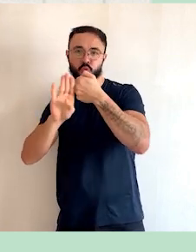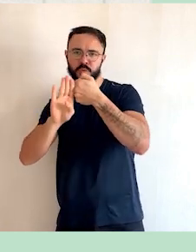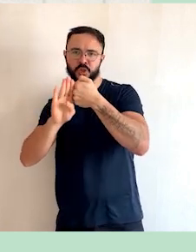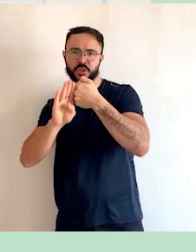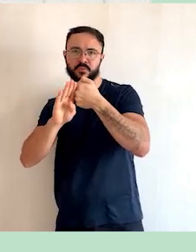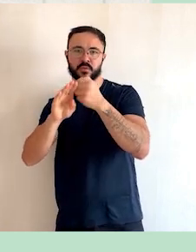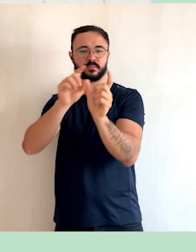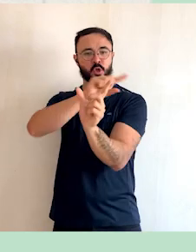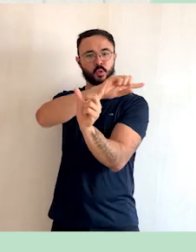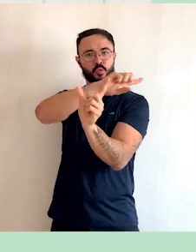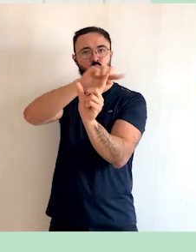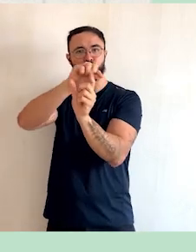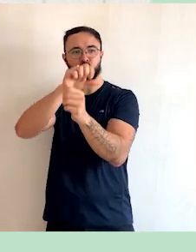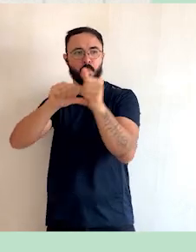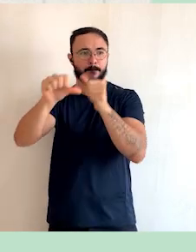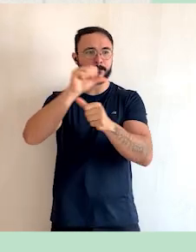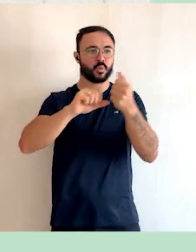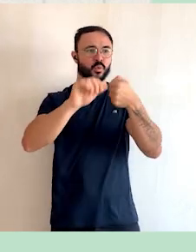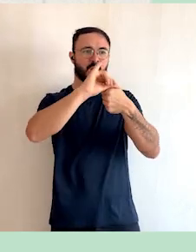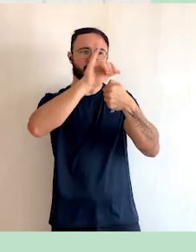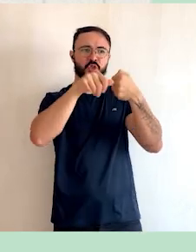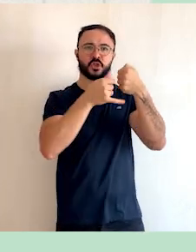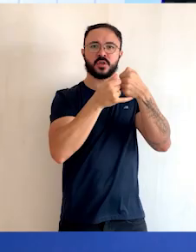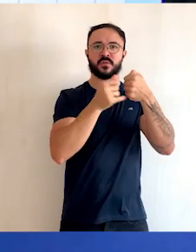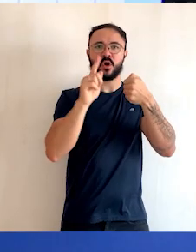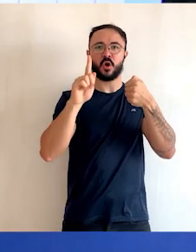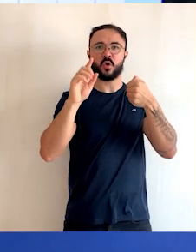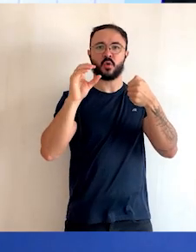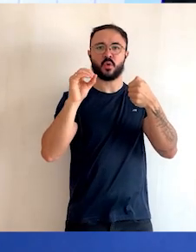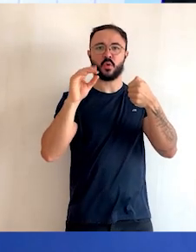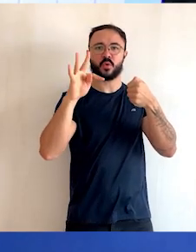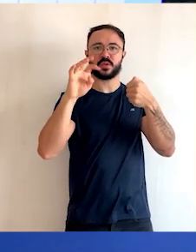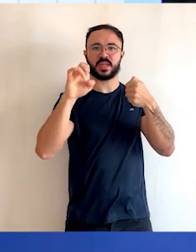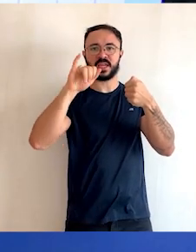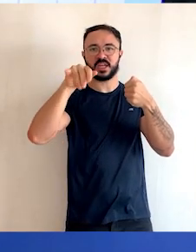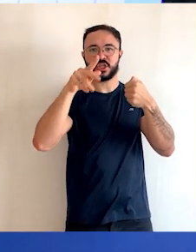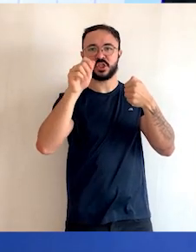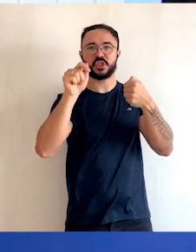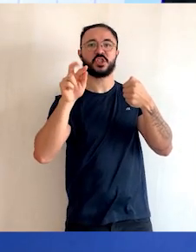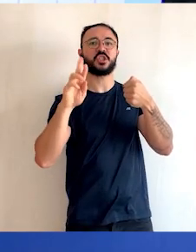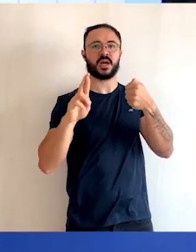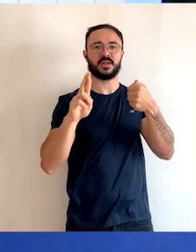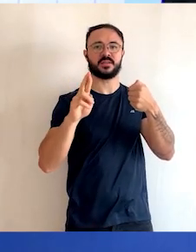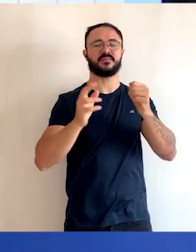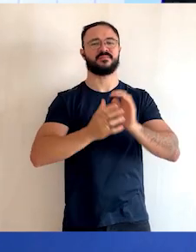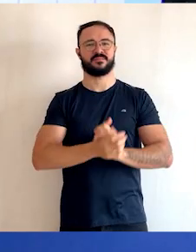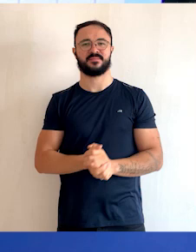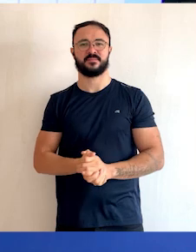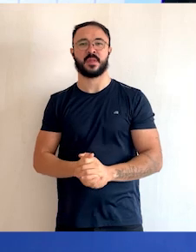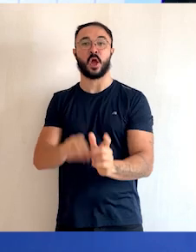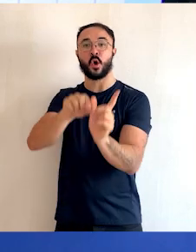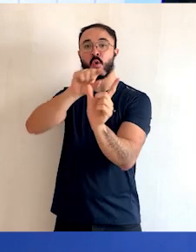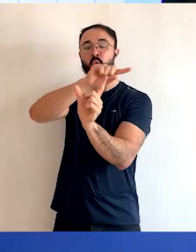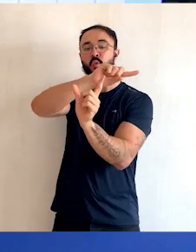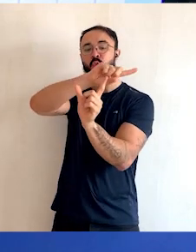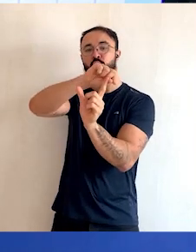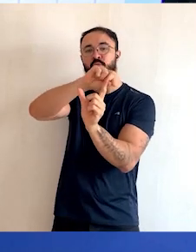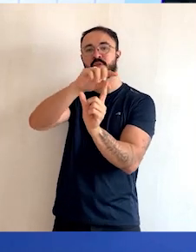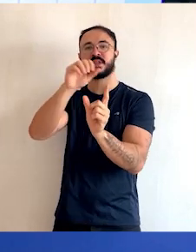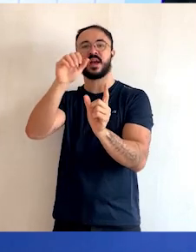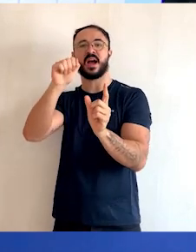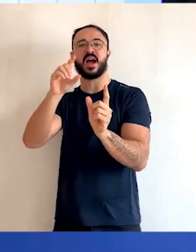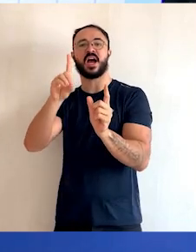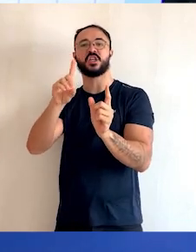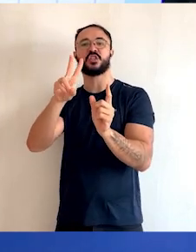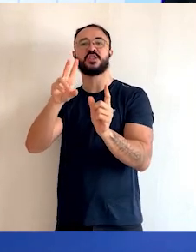palavra salto, podemos formar o verbo saltitar. Os sufixos adverbiais se juntam ao radical para